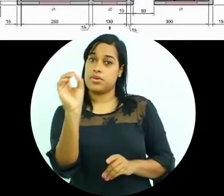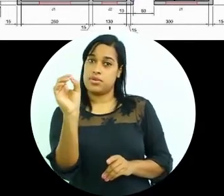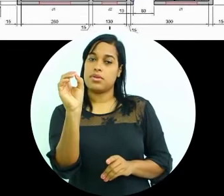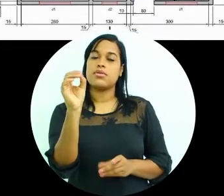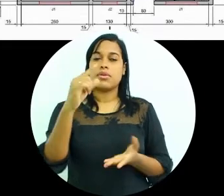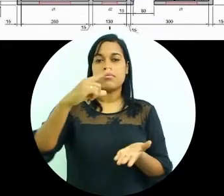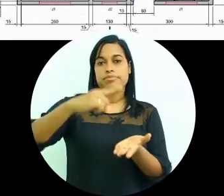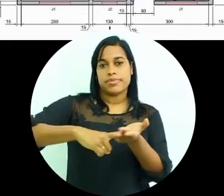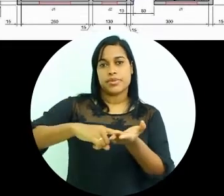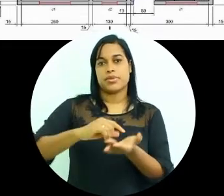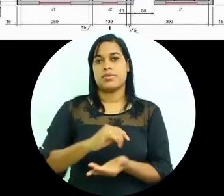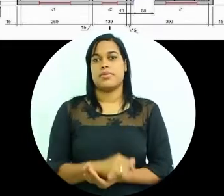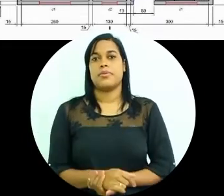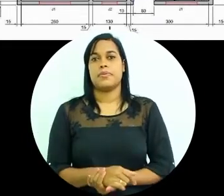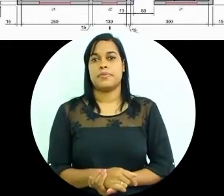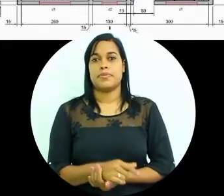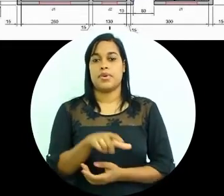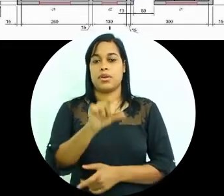2,60, Enter.